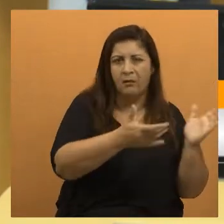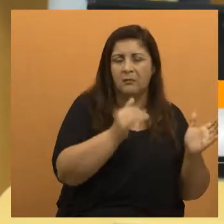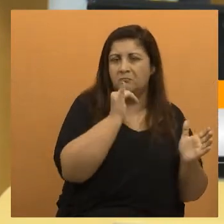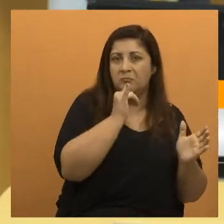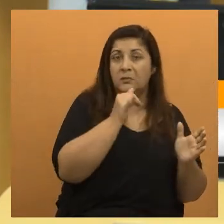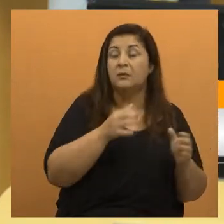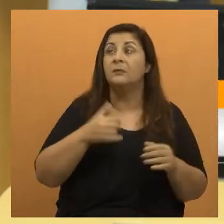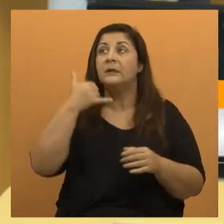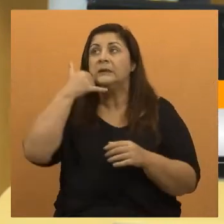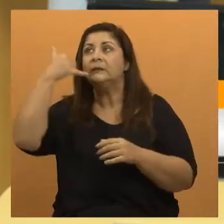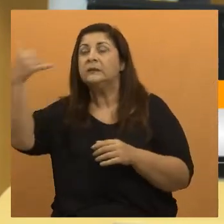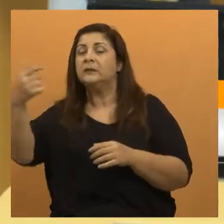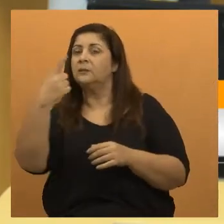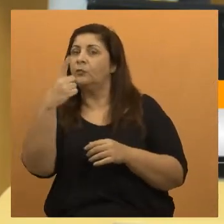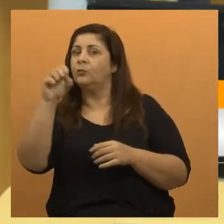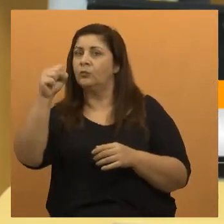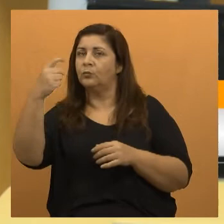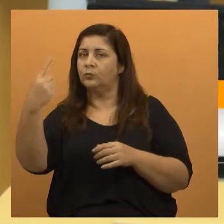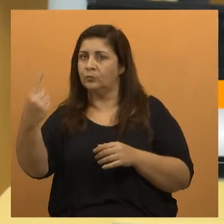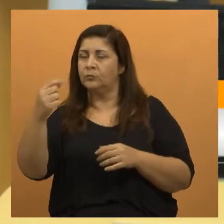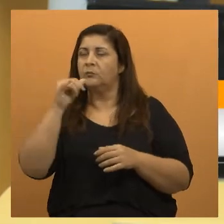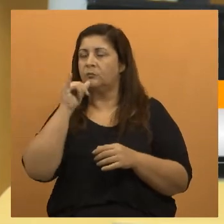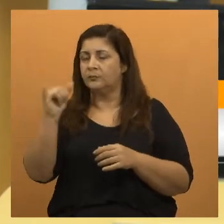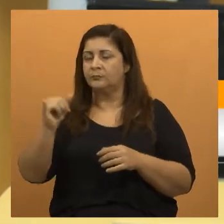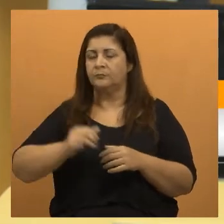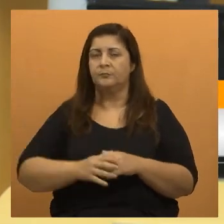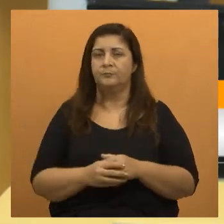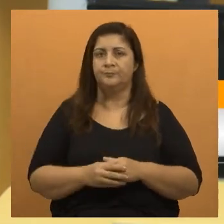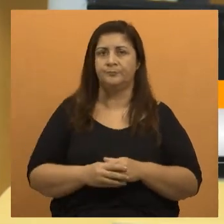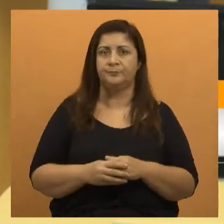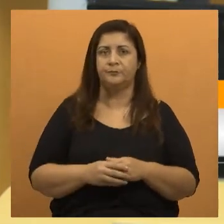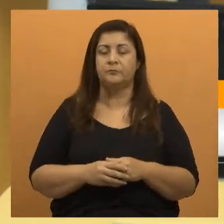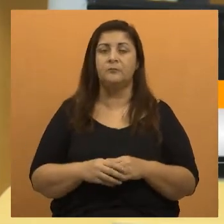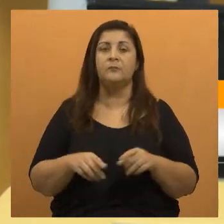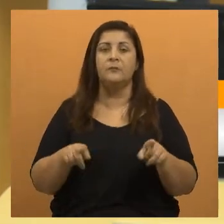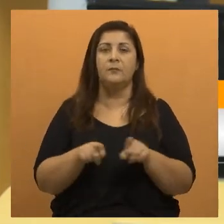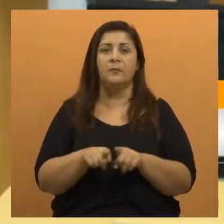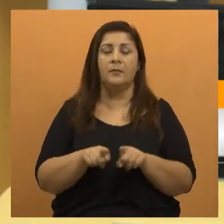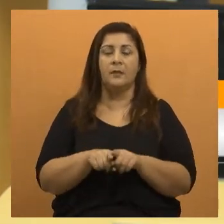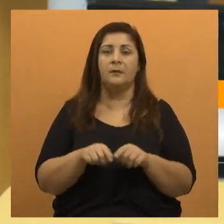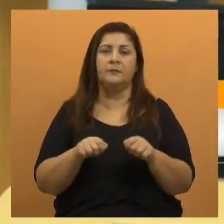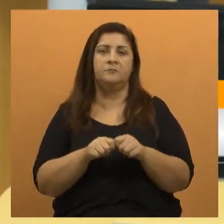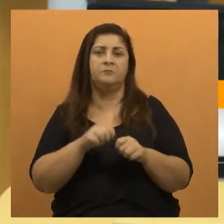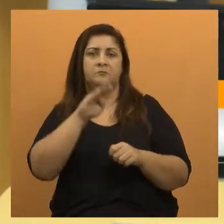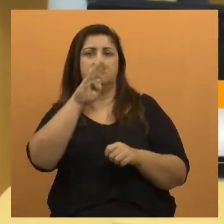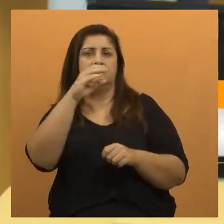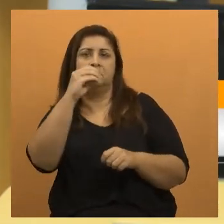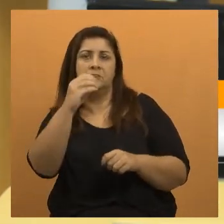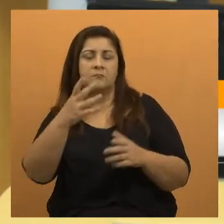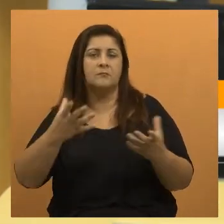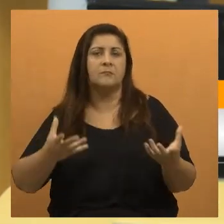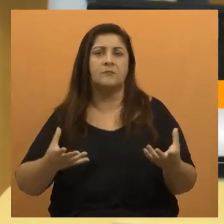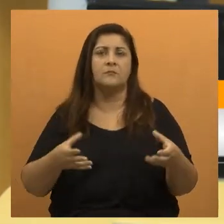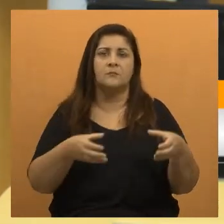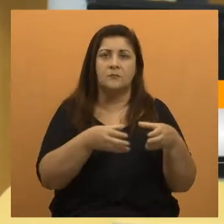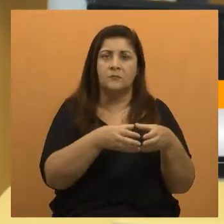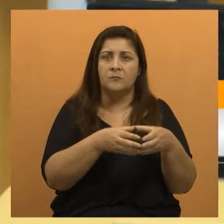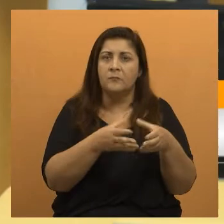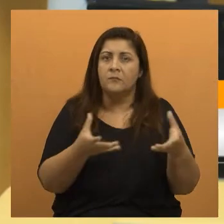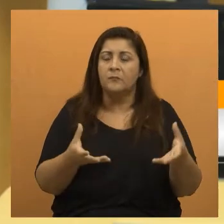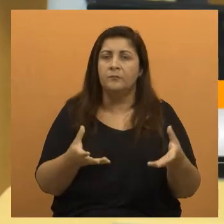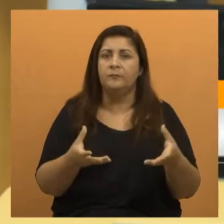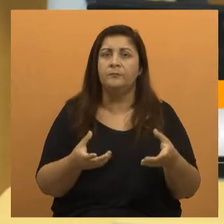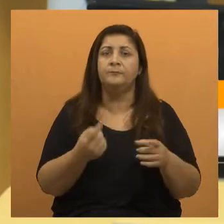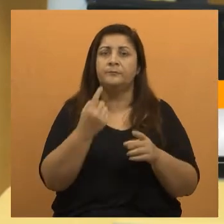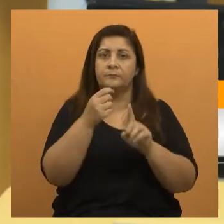190, registro de boletim de ocorrência. As reuniões ordinárias de cada conselho são